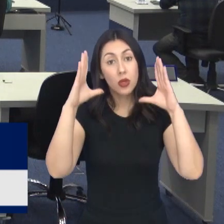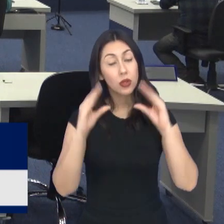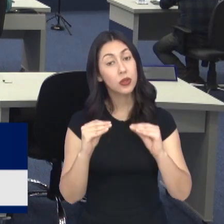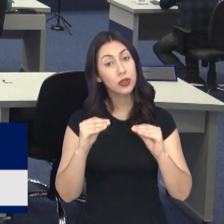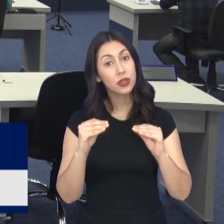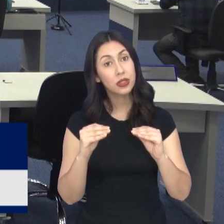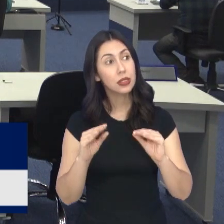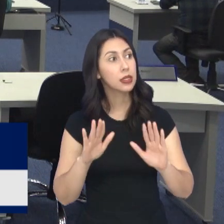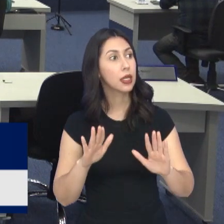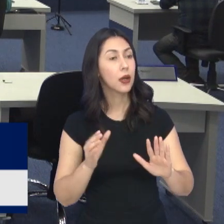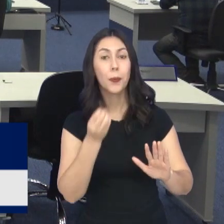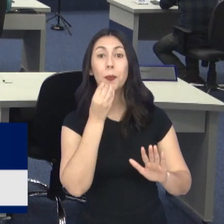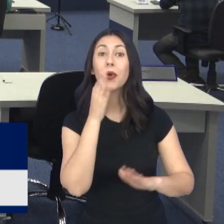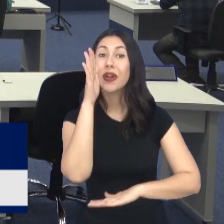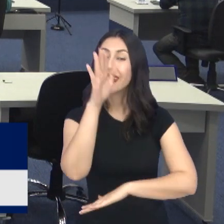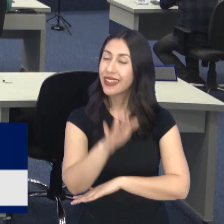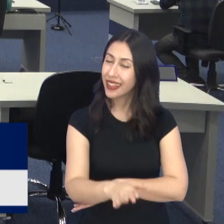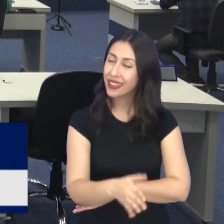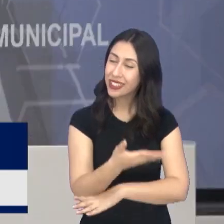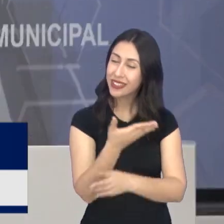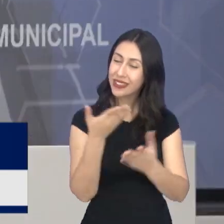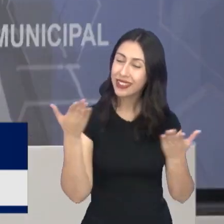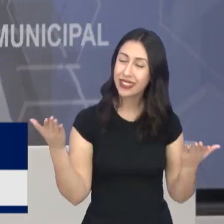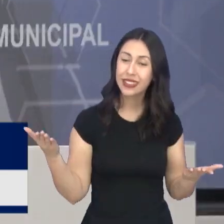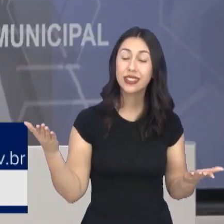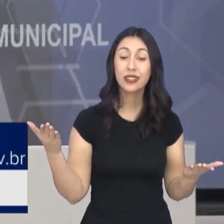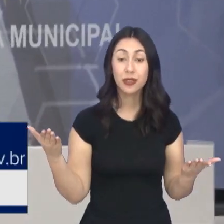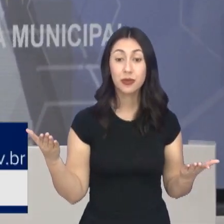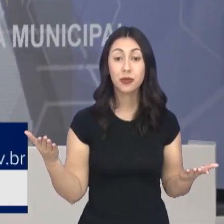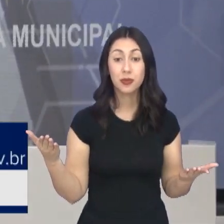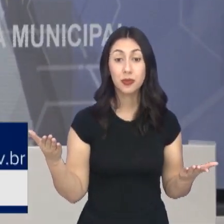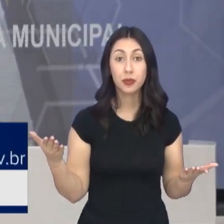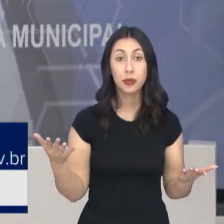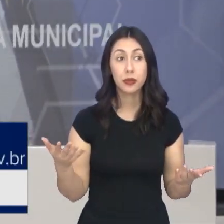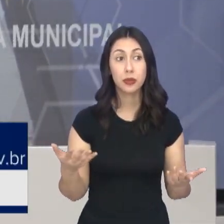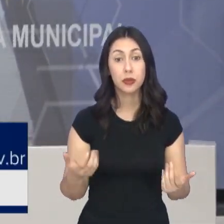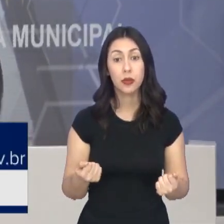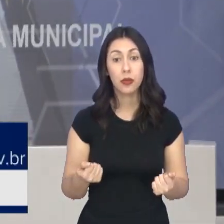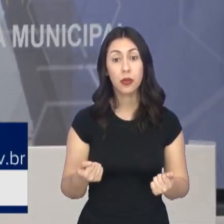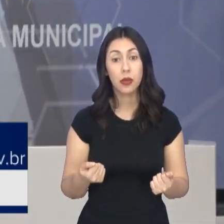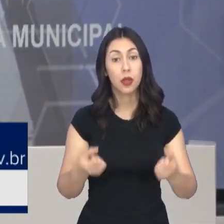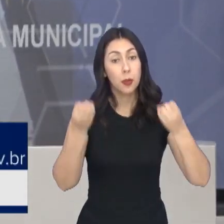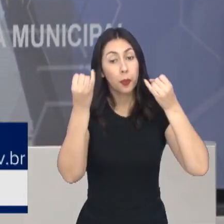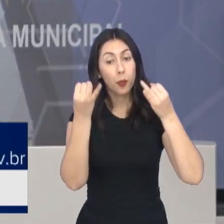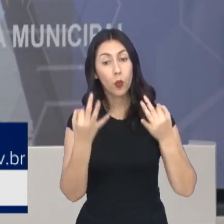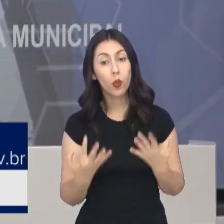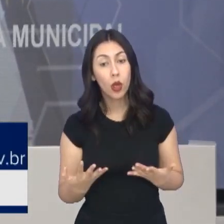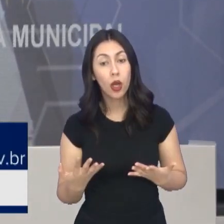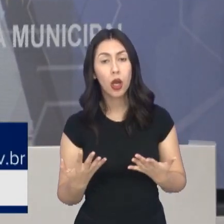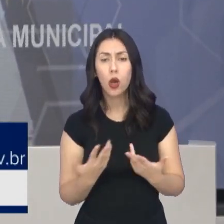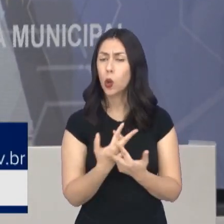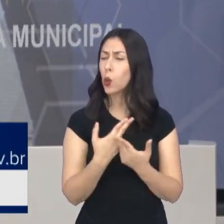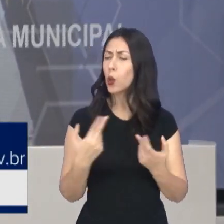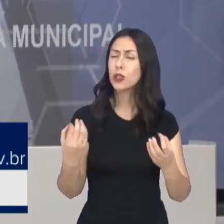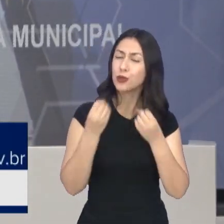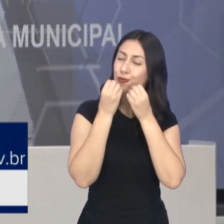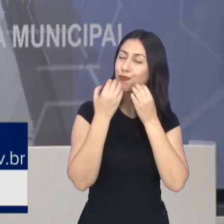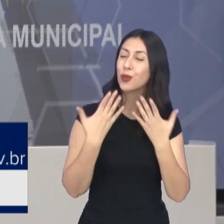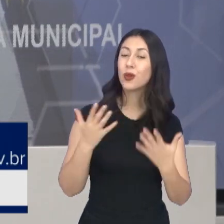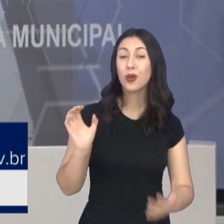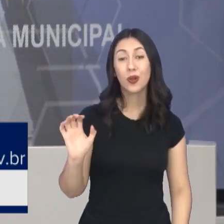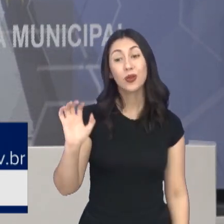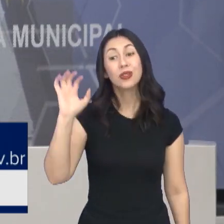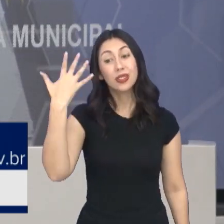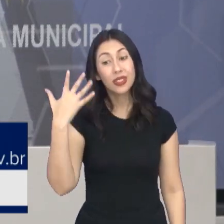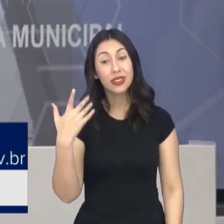Aliás, boa tarde ainda. Boa tarde a todos os vereadores. Vamos falar um pouquinho aqui de coisas boas também que estão acontecendo